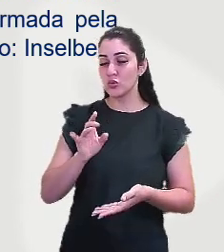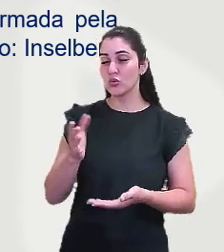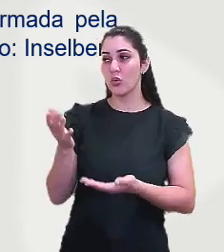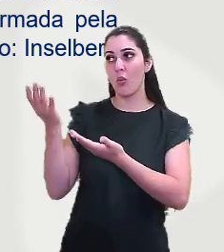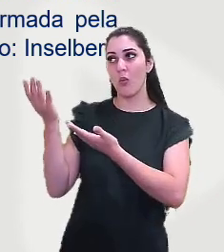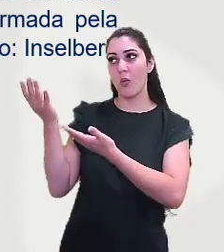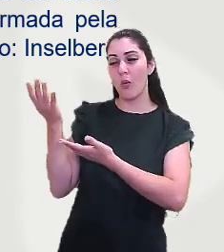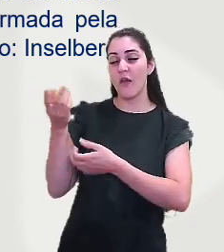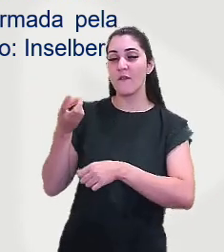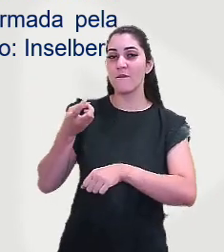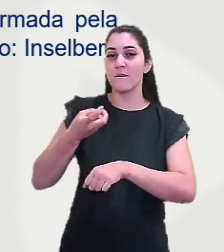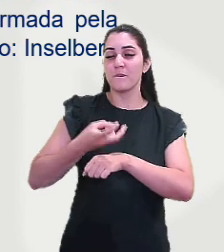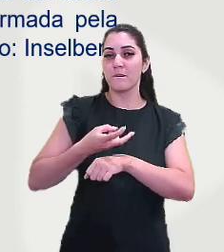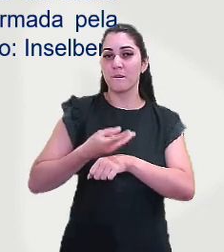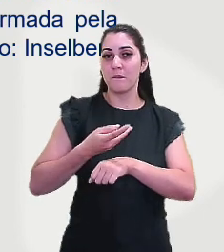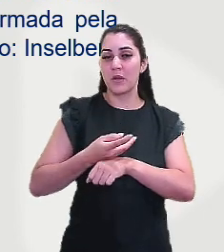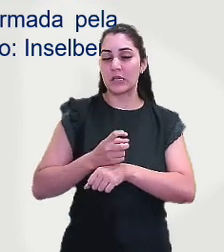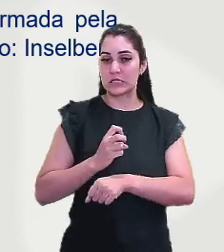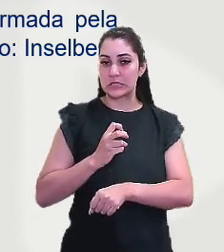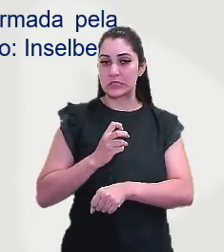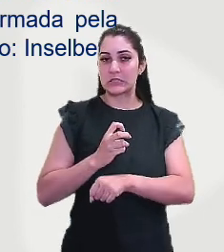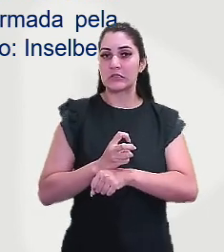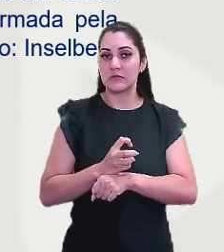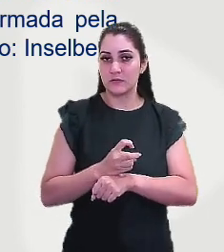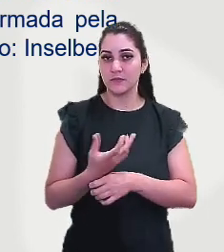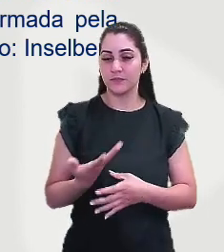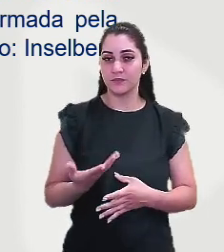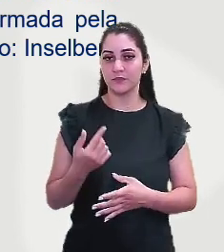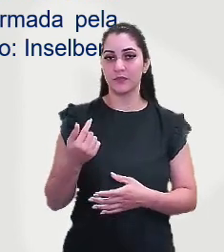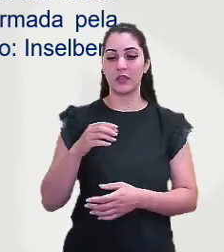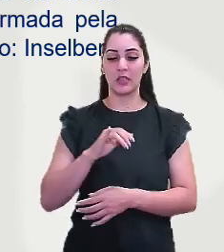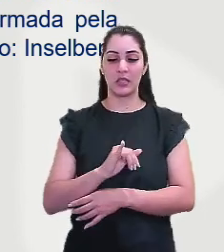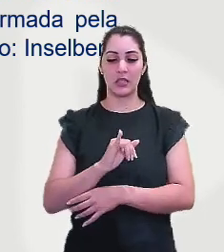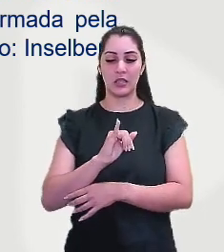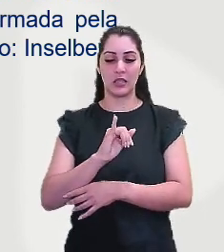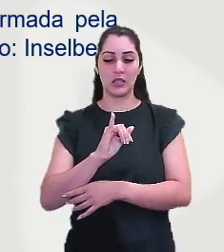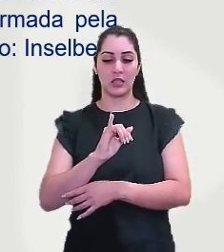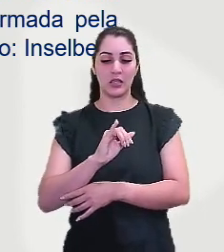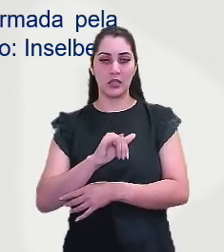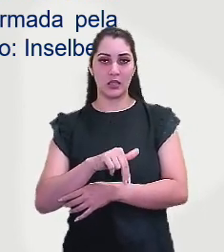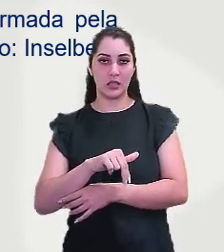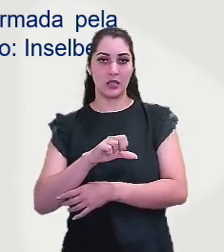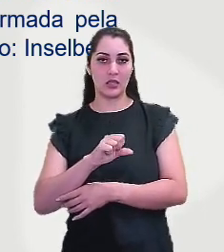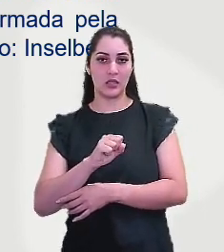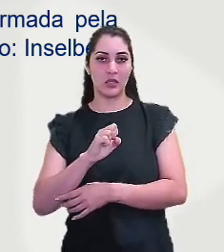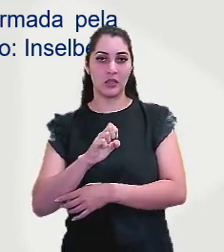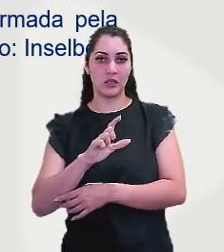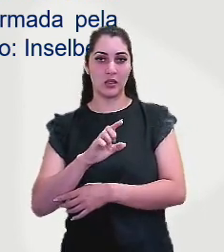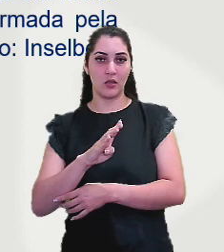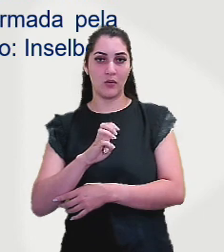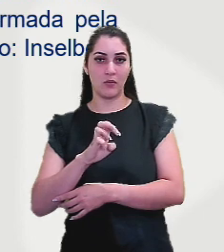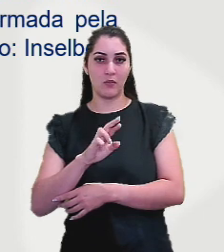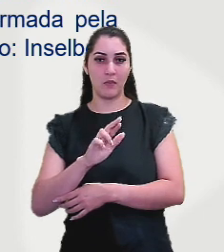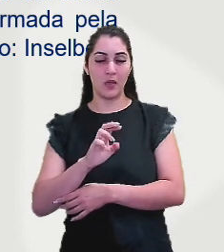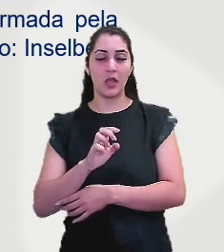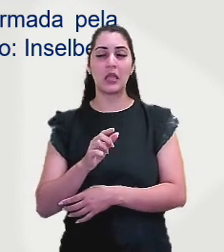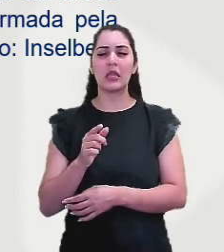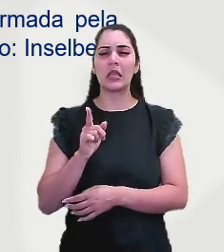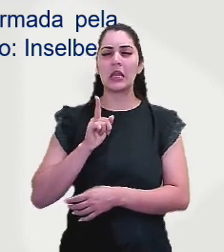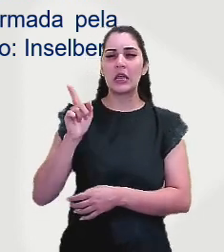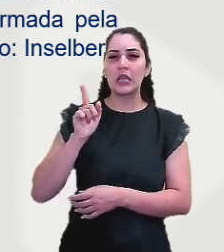essa rocha mais firme, né? Esse que a gente chama de Inselberg. Em Caruaru nós temos um, né? Quando passamos nós vemos, né, uma